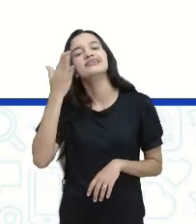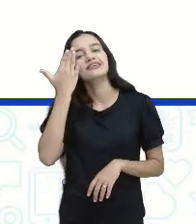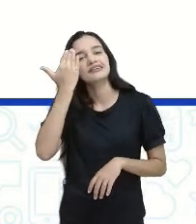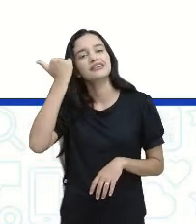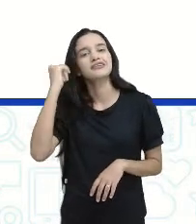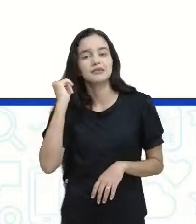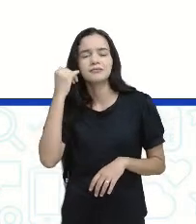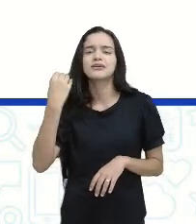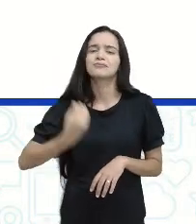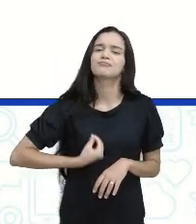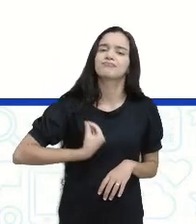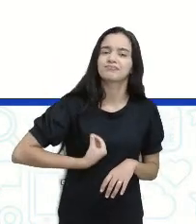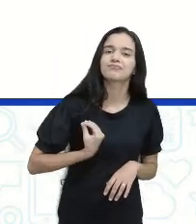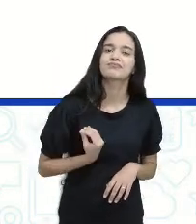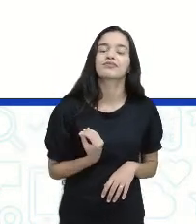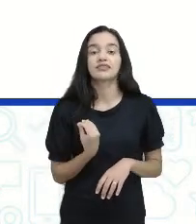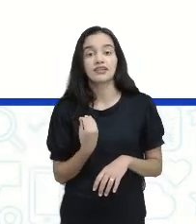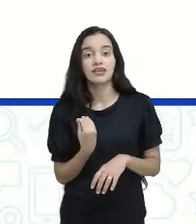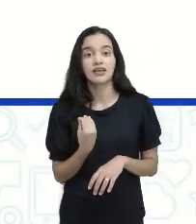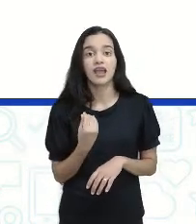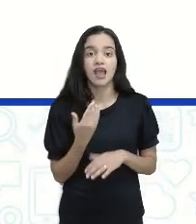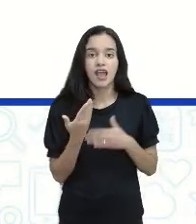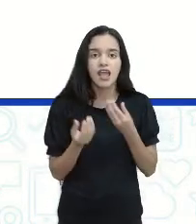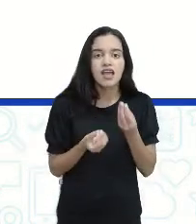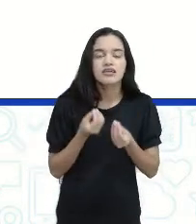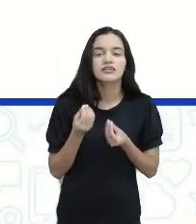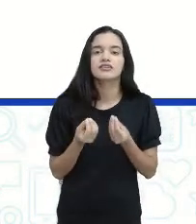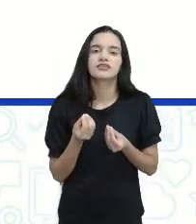que existem